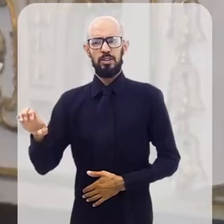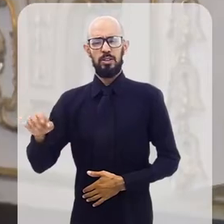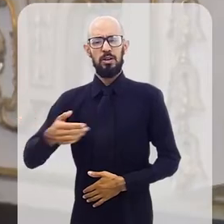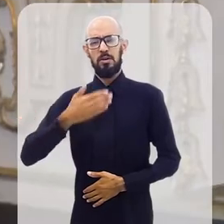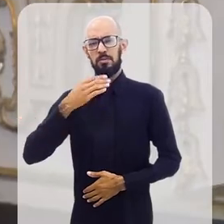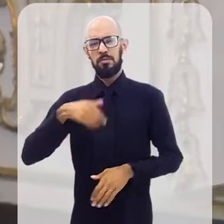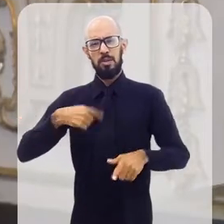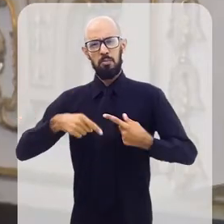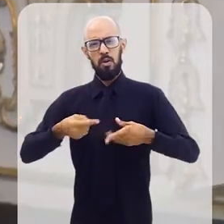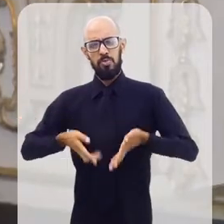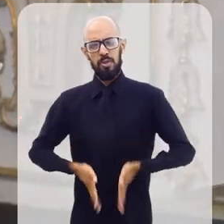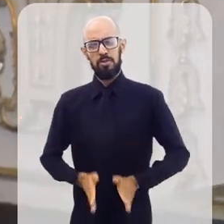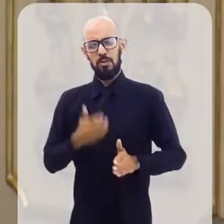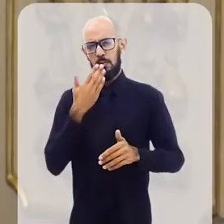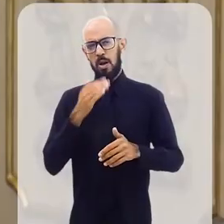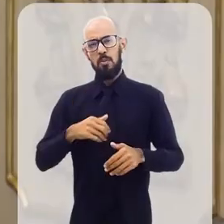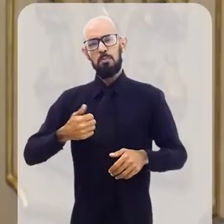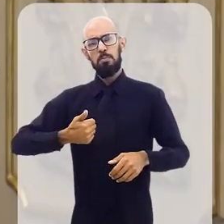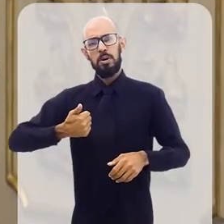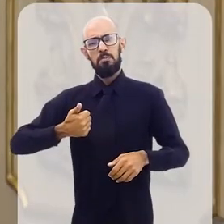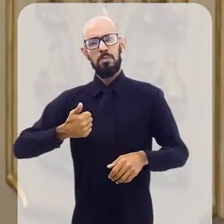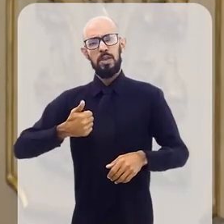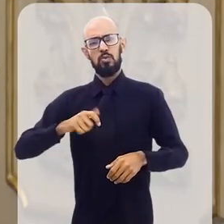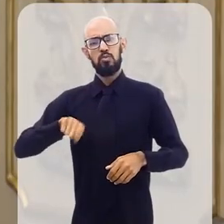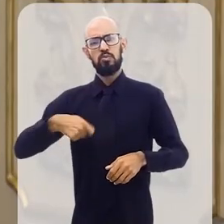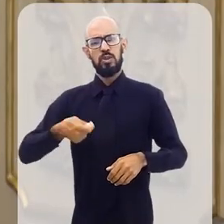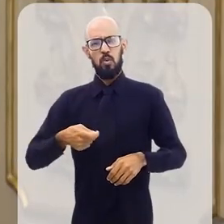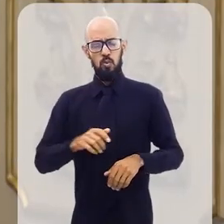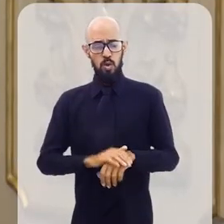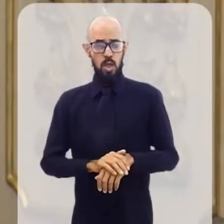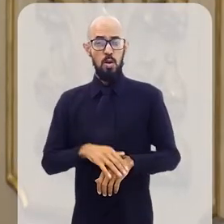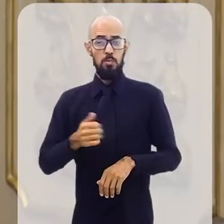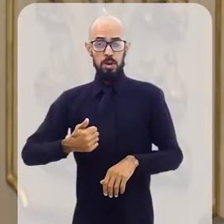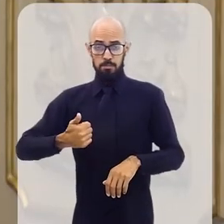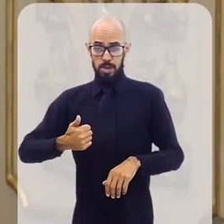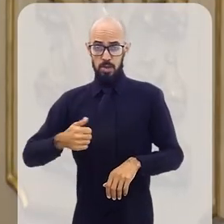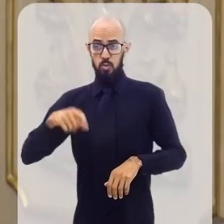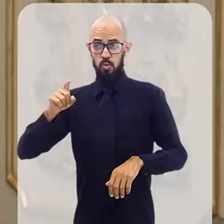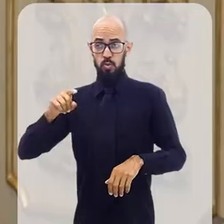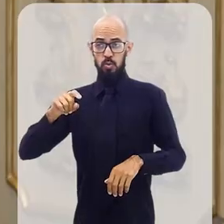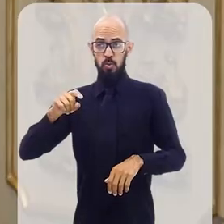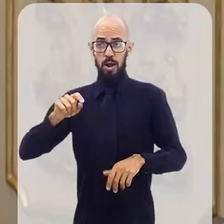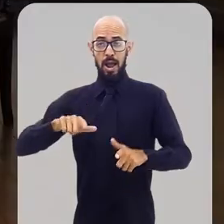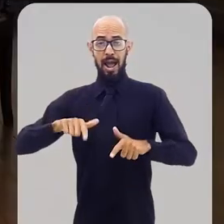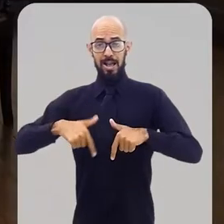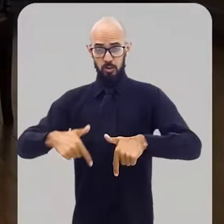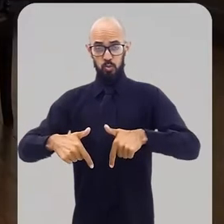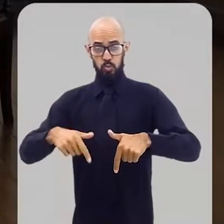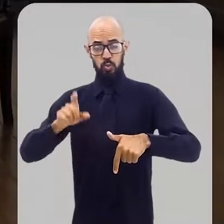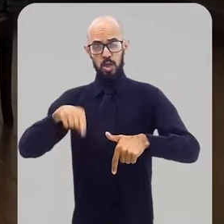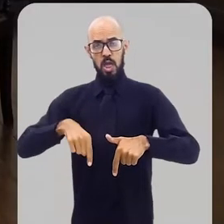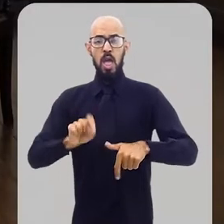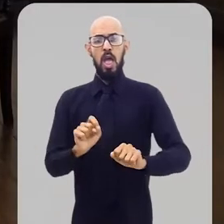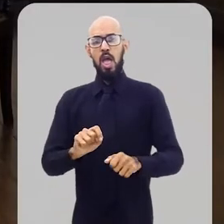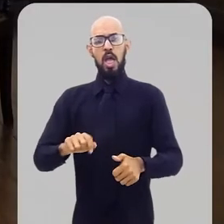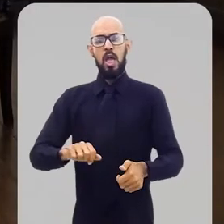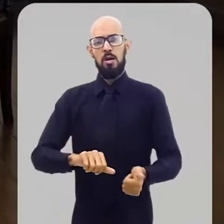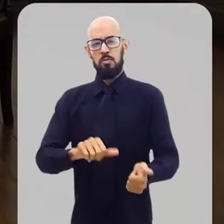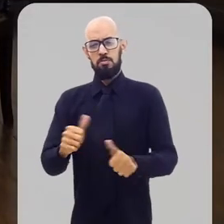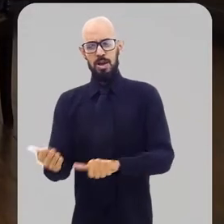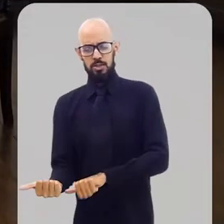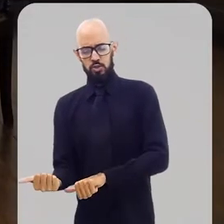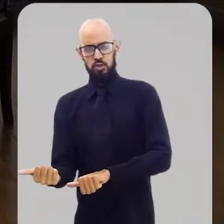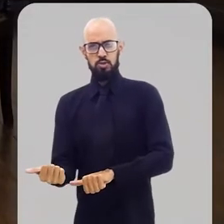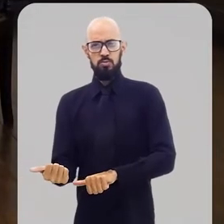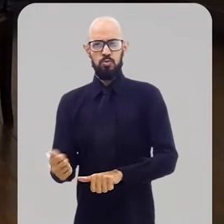em qual o primeiro Sacramento Will Sacramento é o batismo é o Novo Nascimento